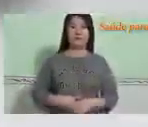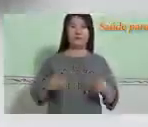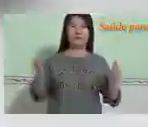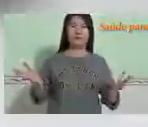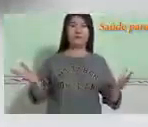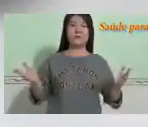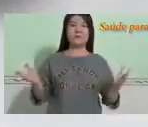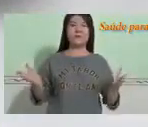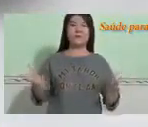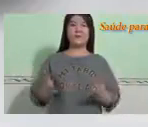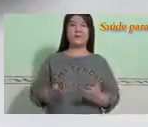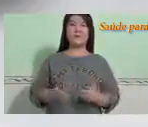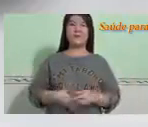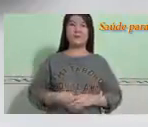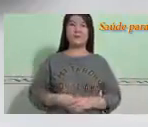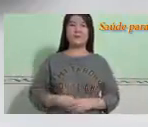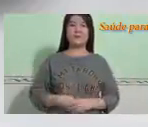pessoa melhore.